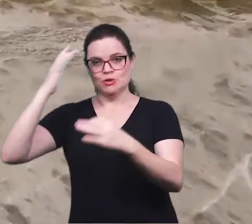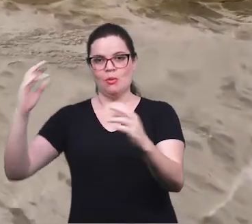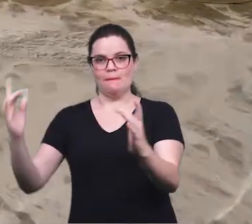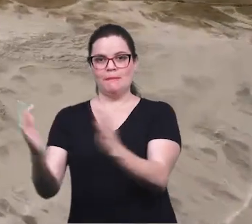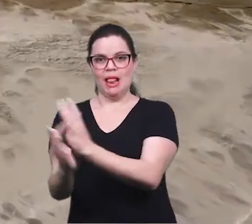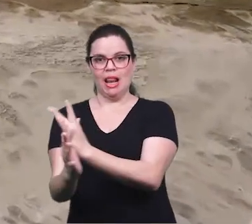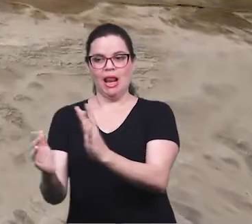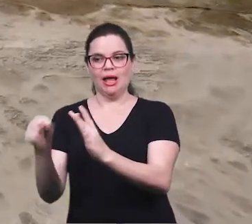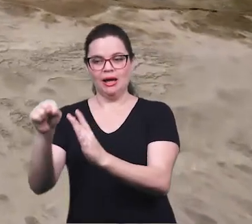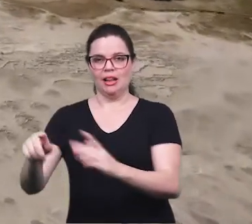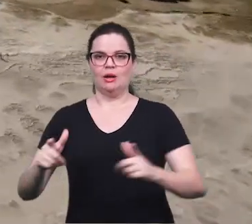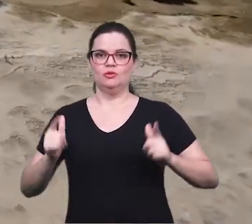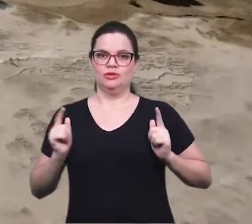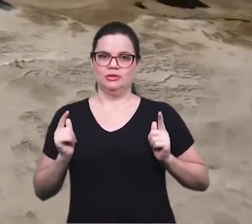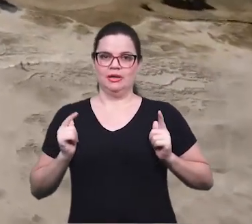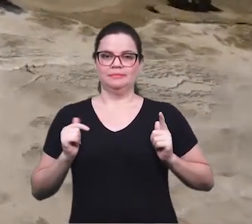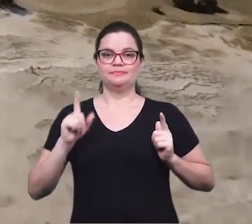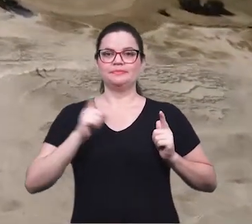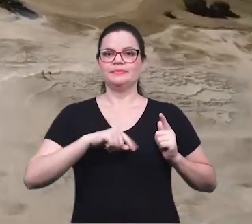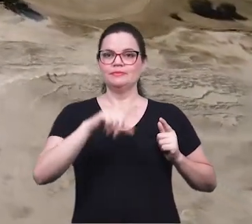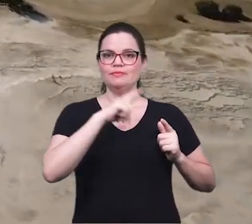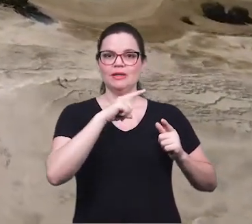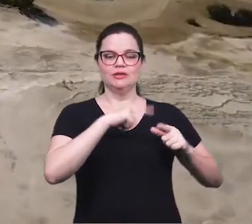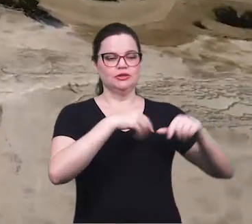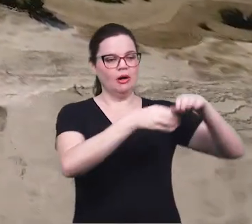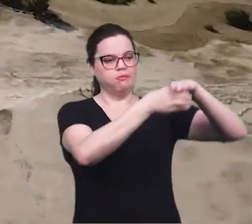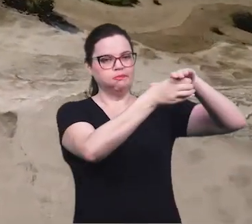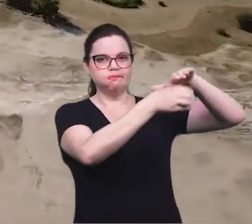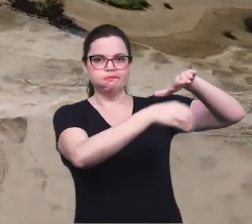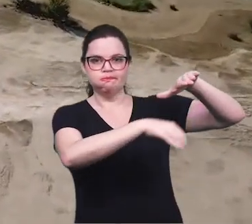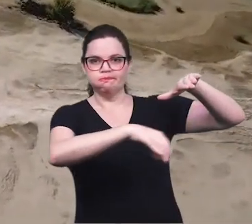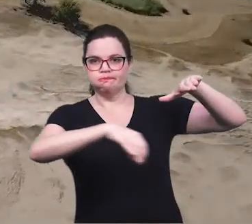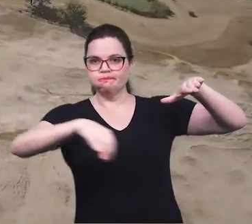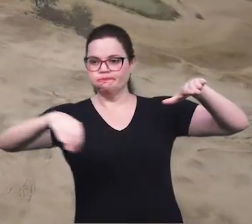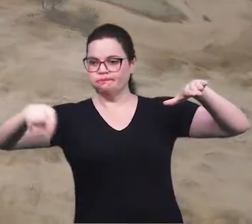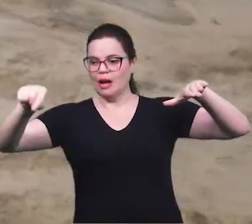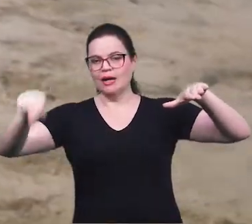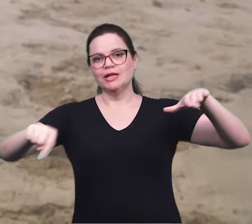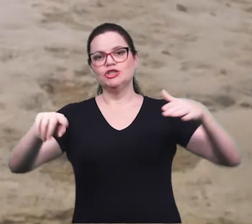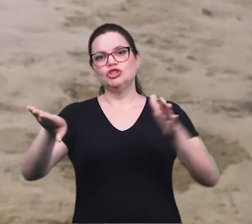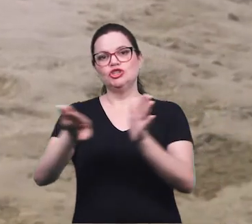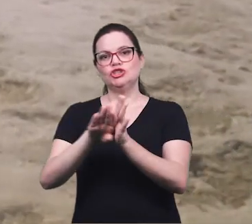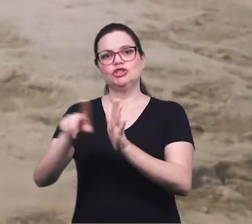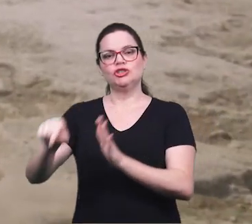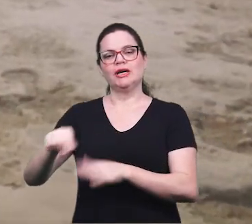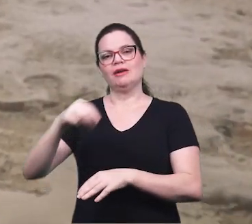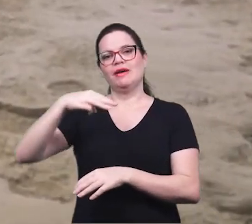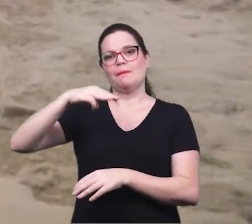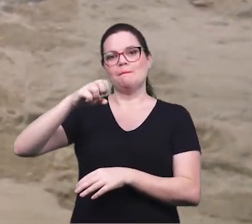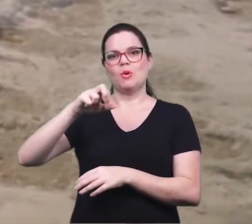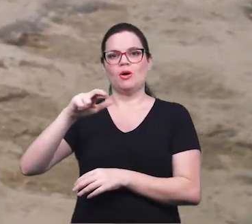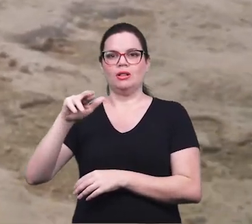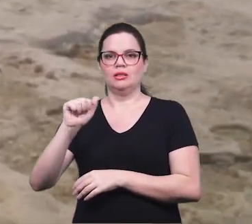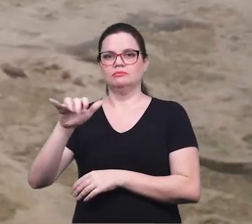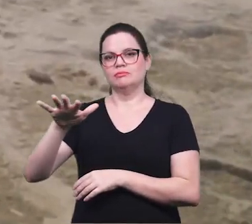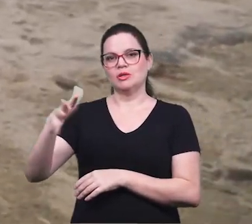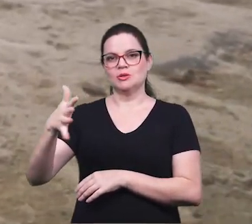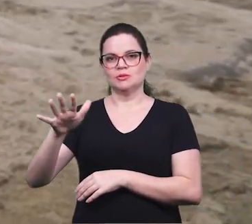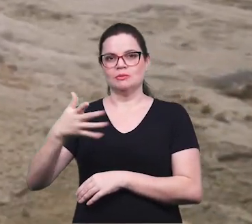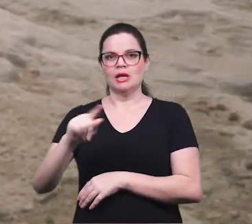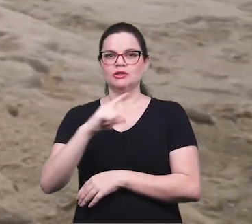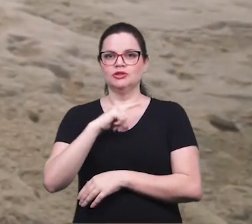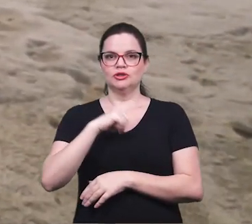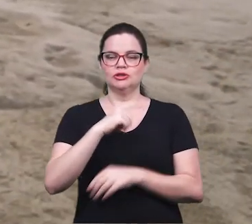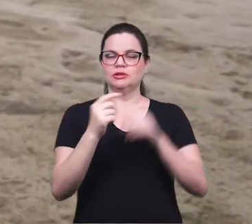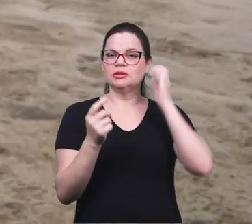para ir até Laodiceia. E tem até lá hoje, não sei se na época era assim, mas eram umas valas Sim.